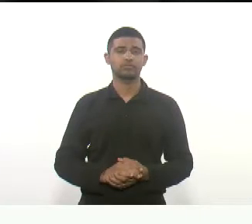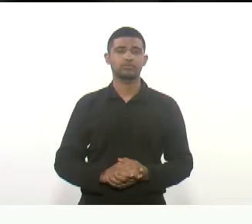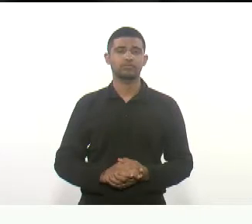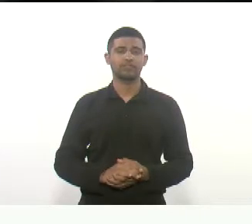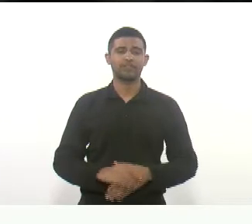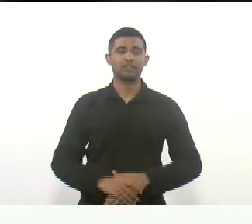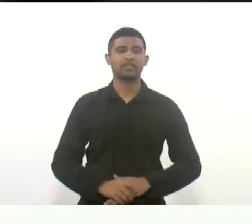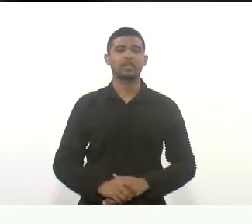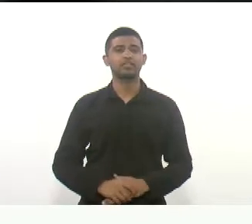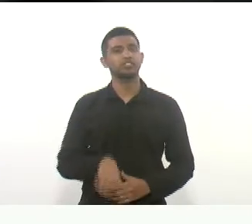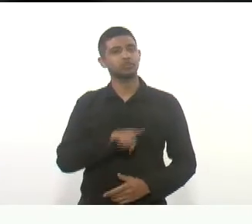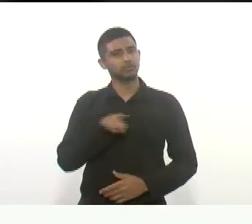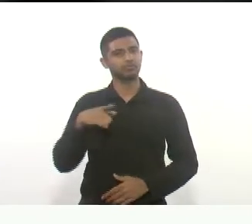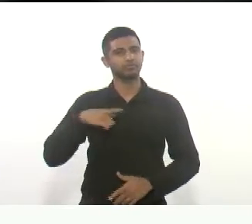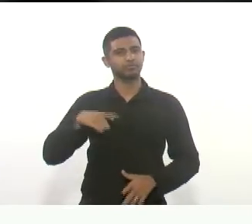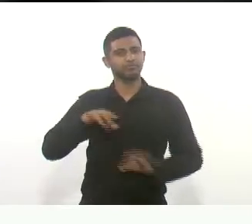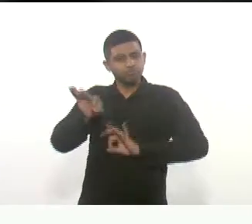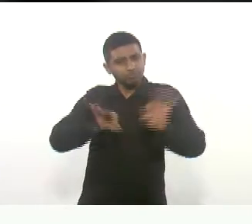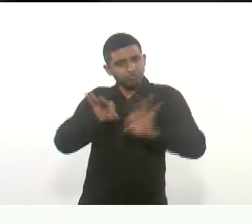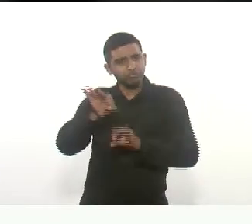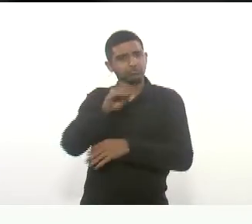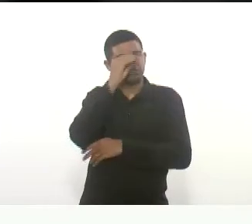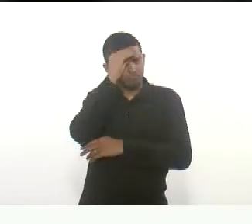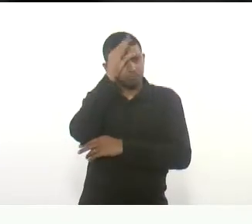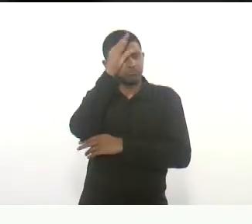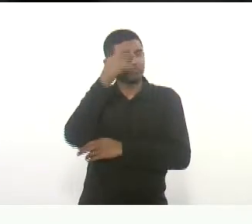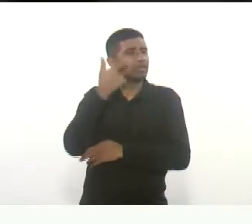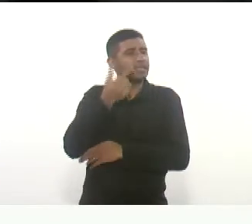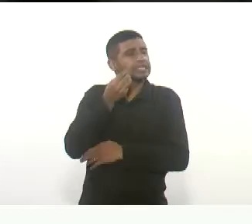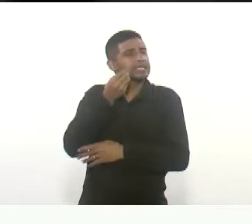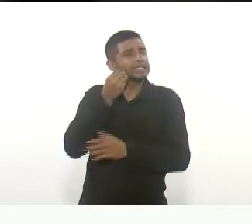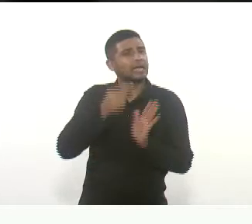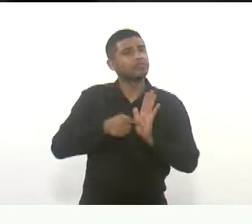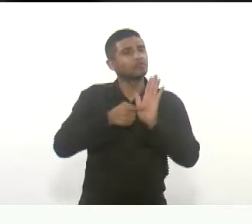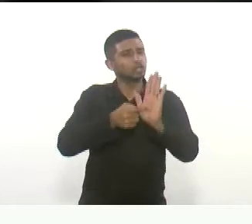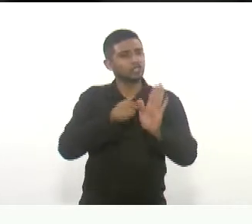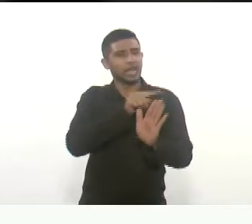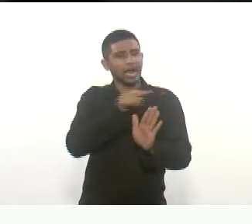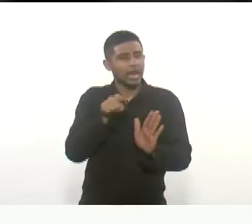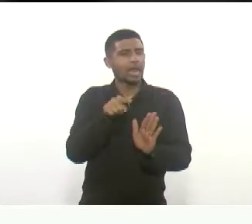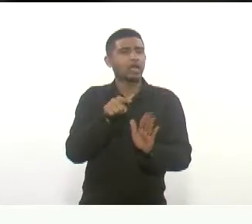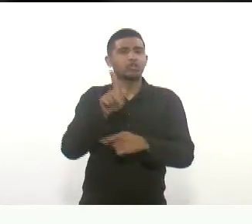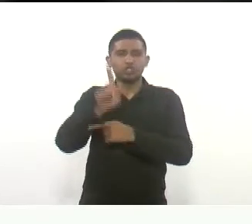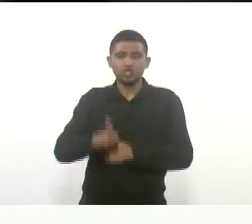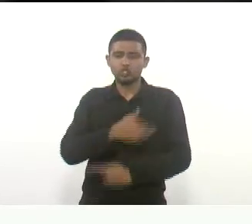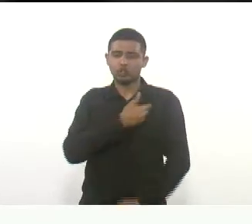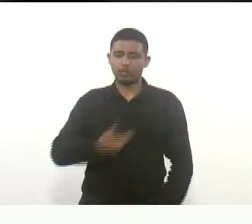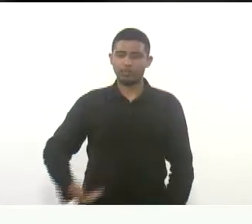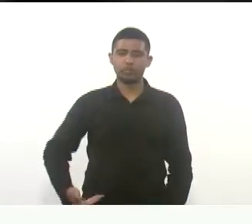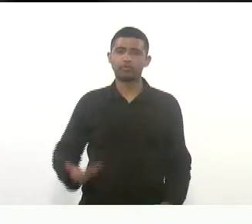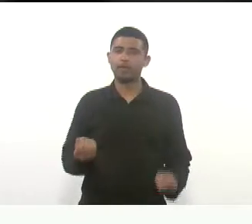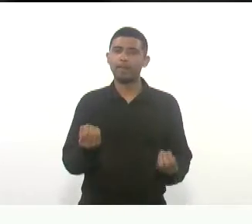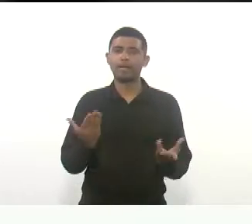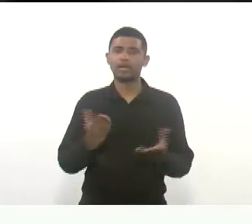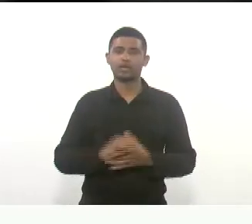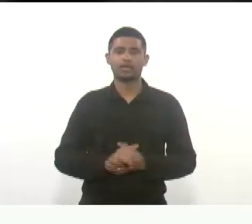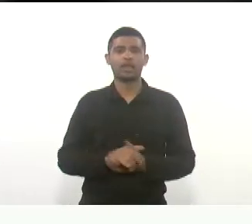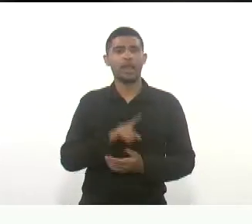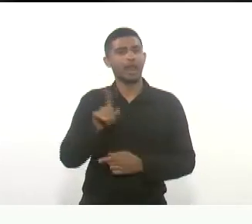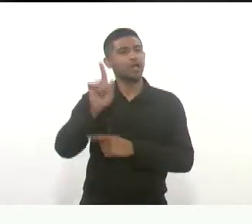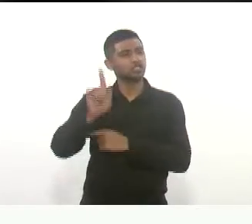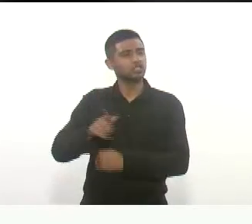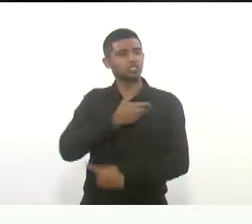essa produção de conhecimento que tenta trazer estudos para o gestor público, para que a gestão pública possa